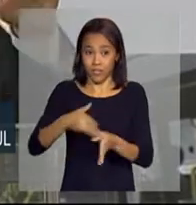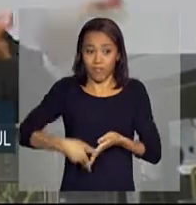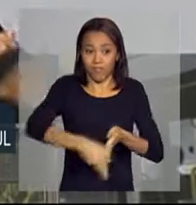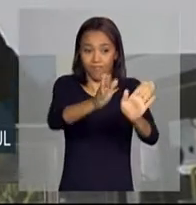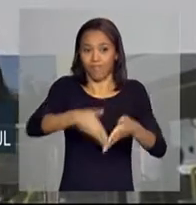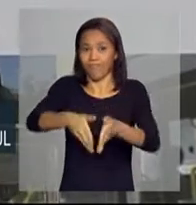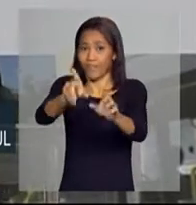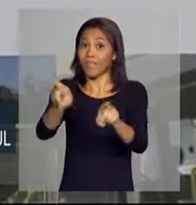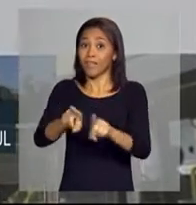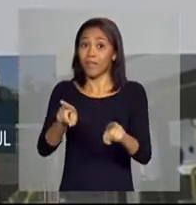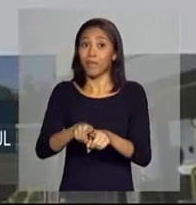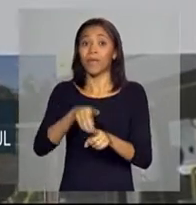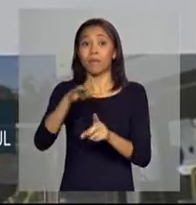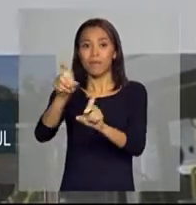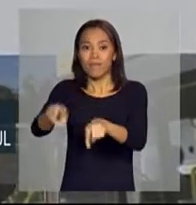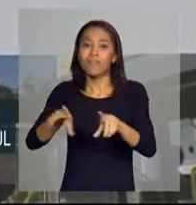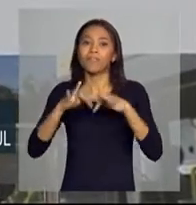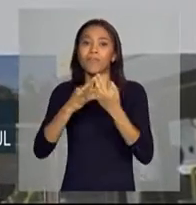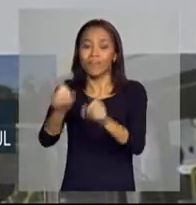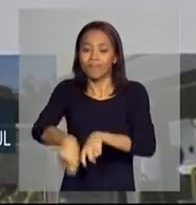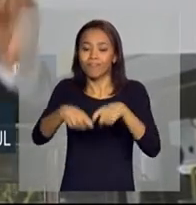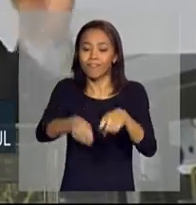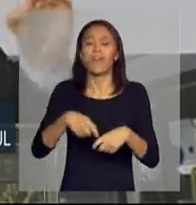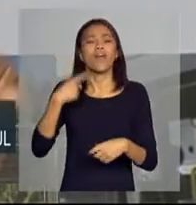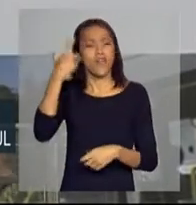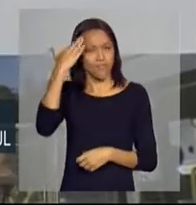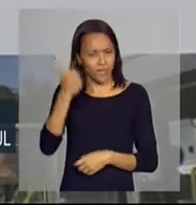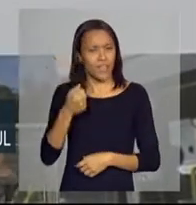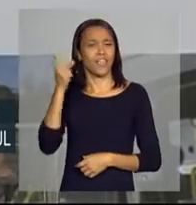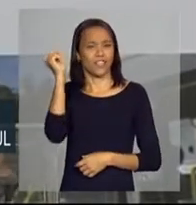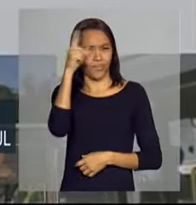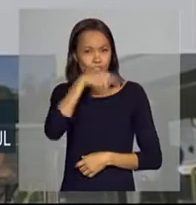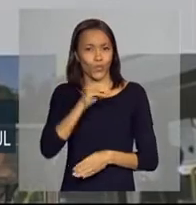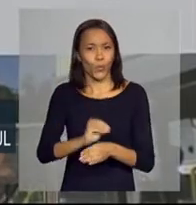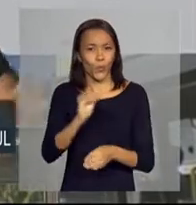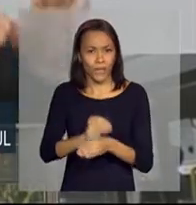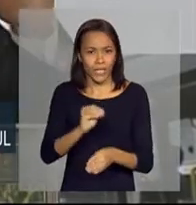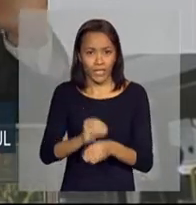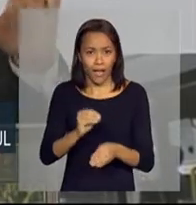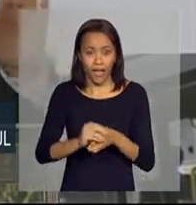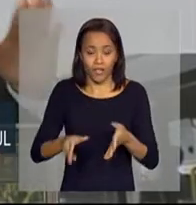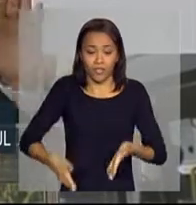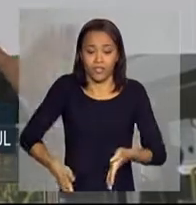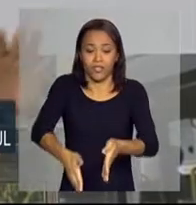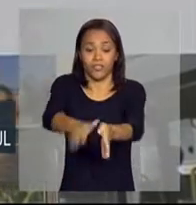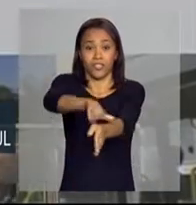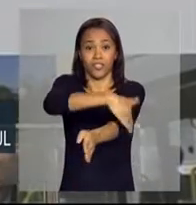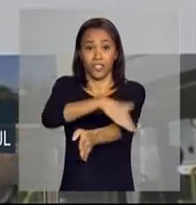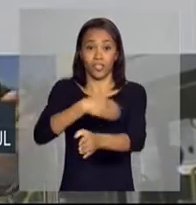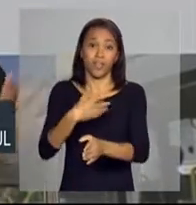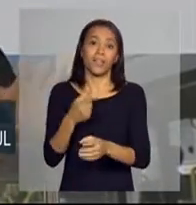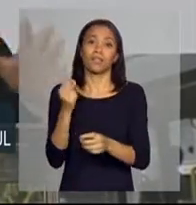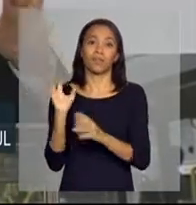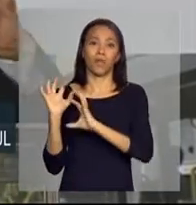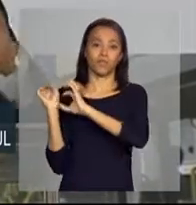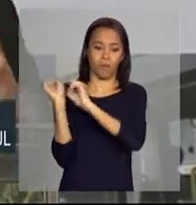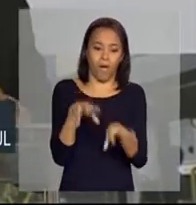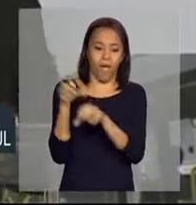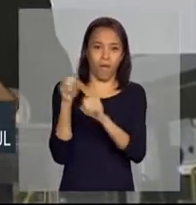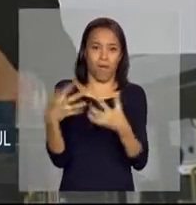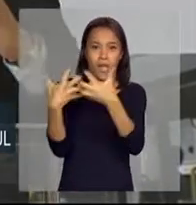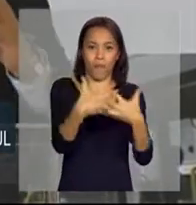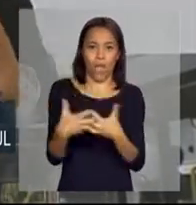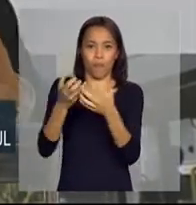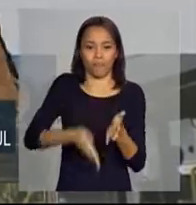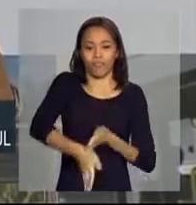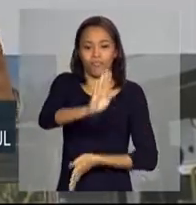sei o quanto é difícil cuidar de estrada vicinal pela minha experiência de prefeito. Então, mas eu queria tomar a liberdade aqui de pedir a